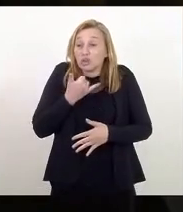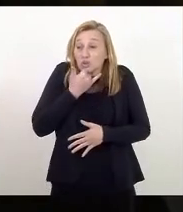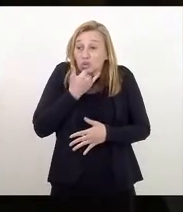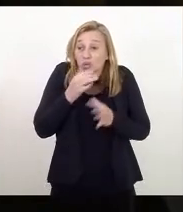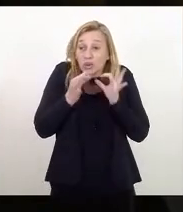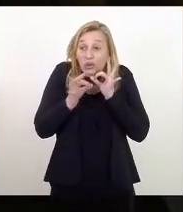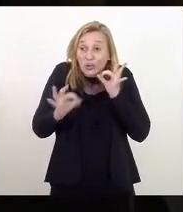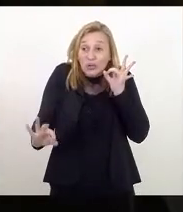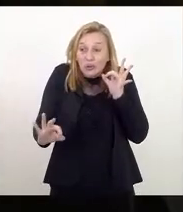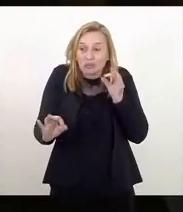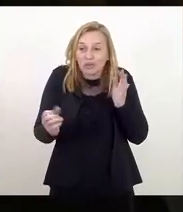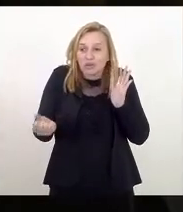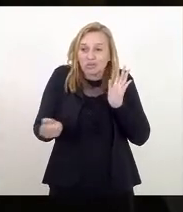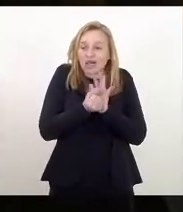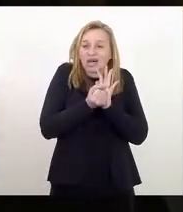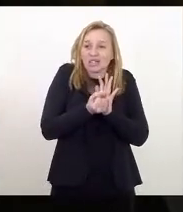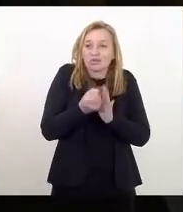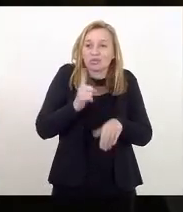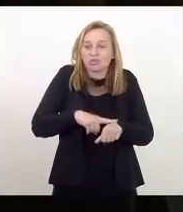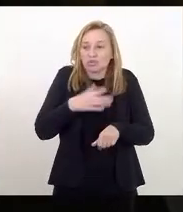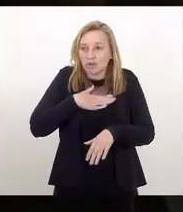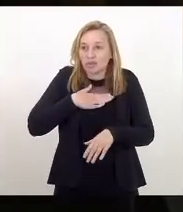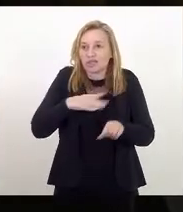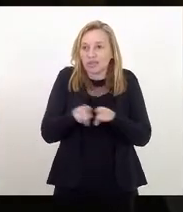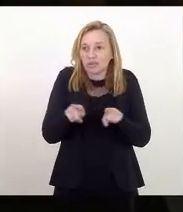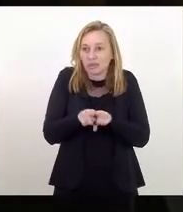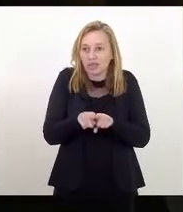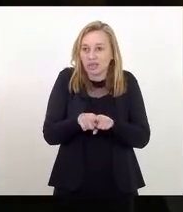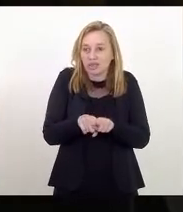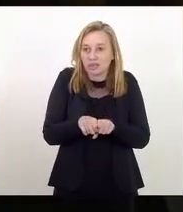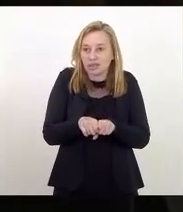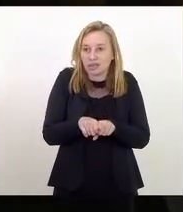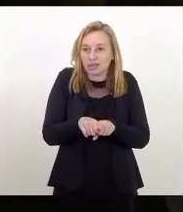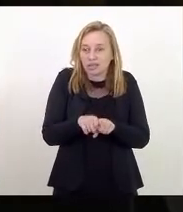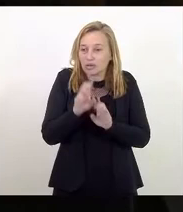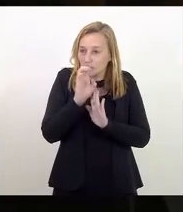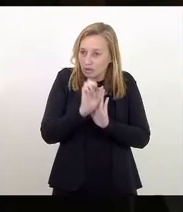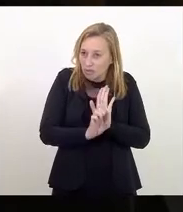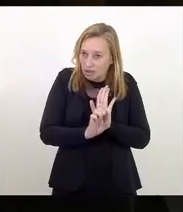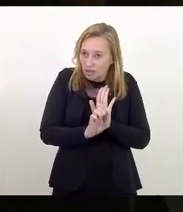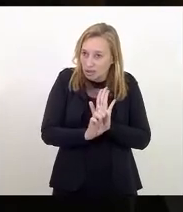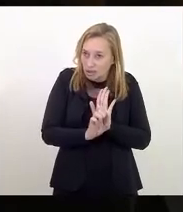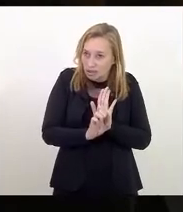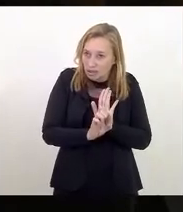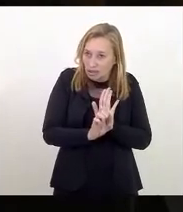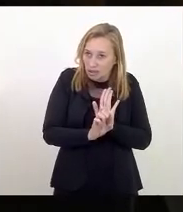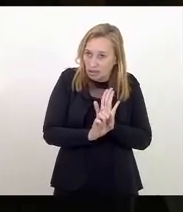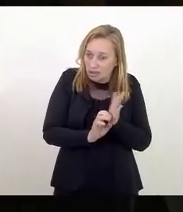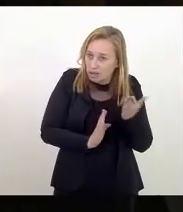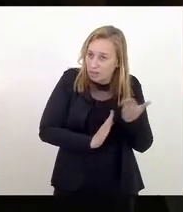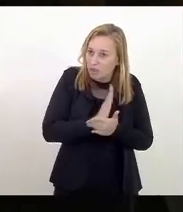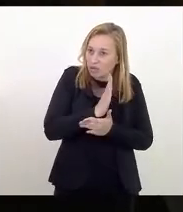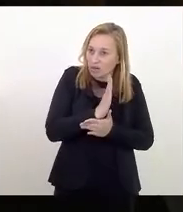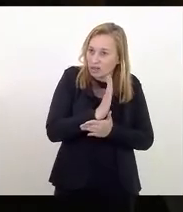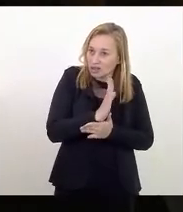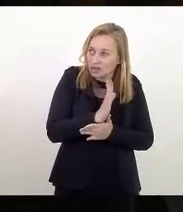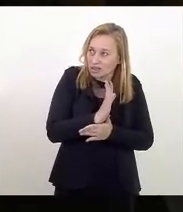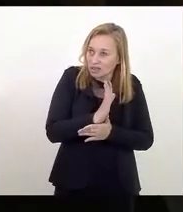mas é um momento marcante para mim também. Nós tivemos uma emenda aprovada, pessoal.